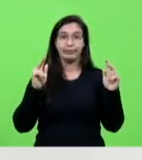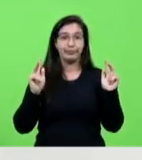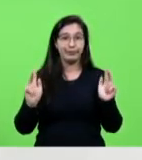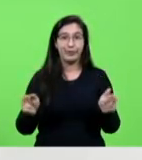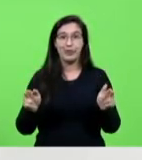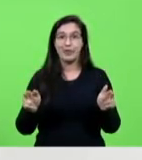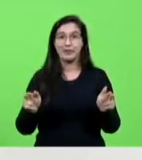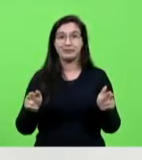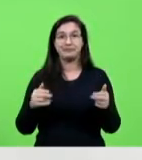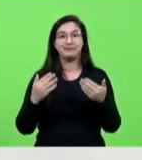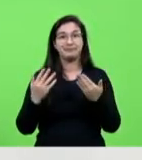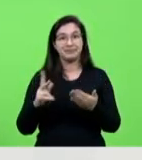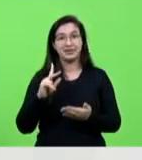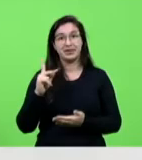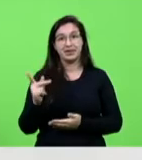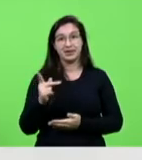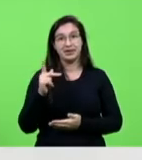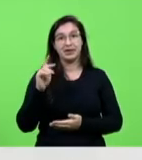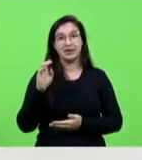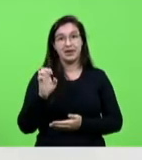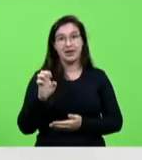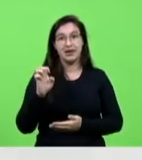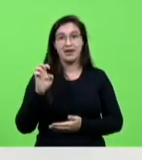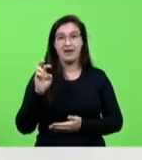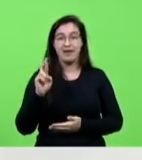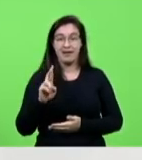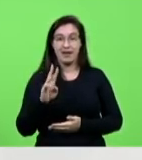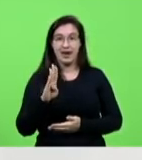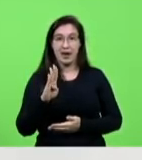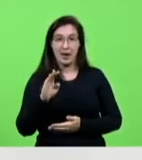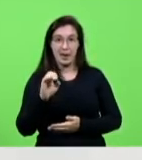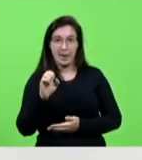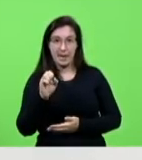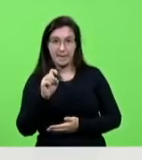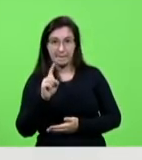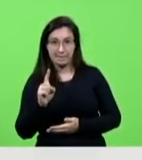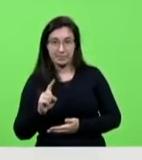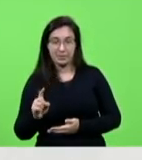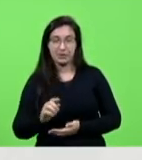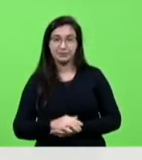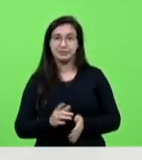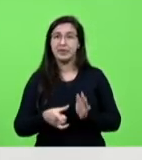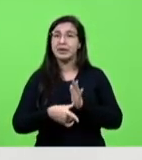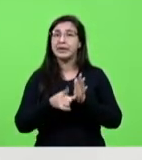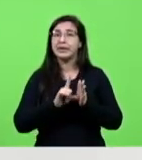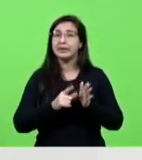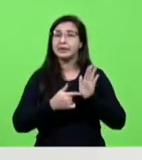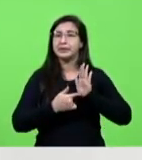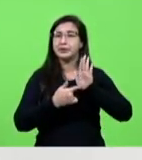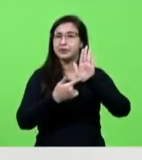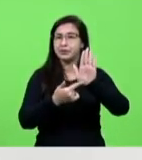conselheiro Tribunal de Contas, Herbst. E ele, antes de apresentar